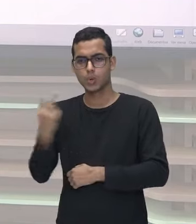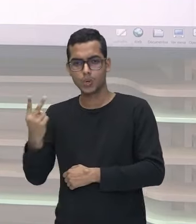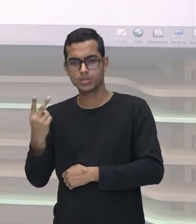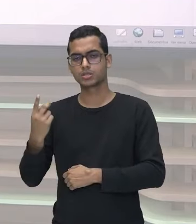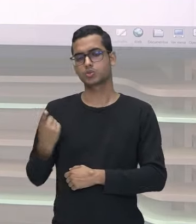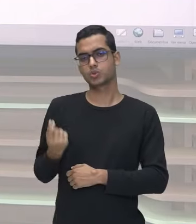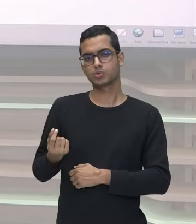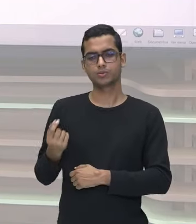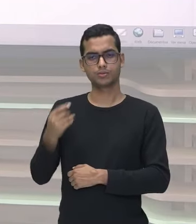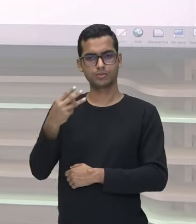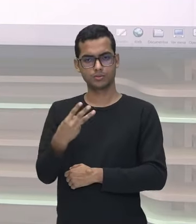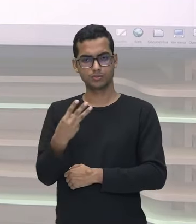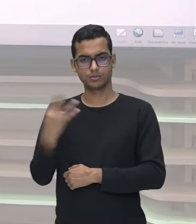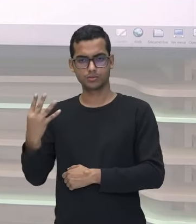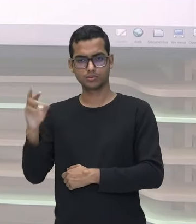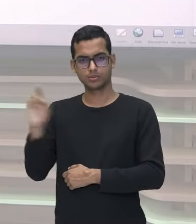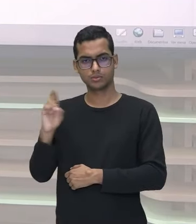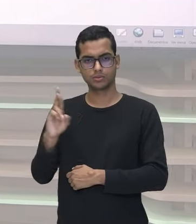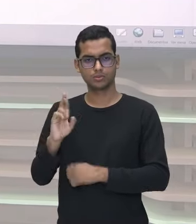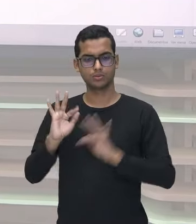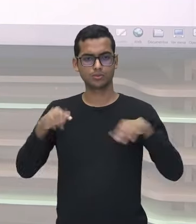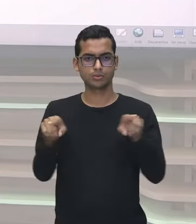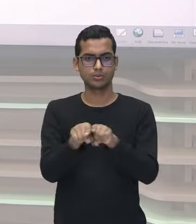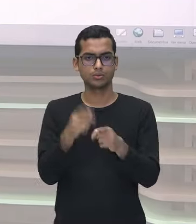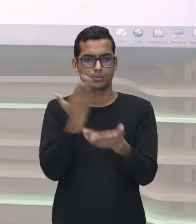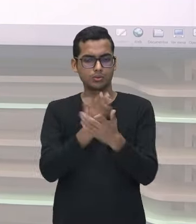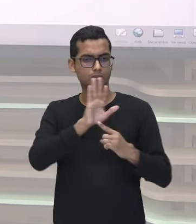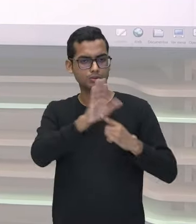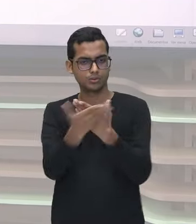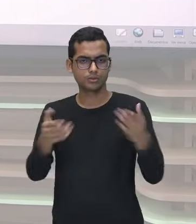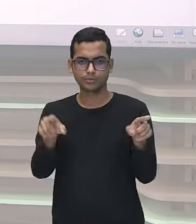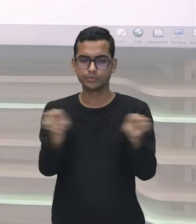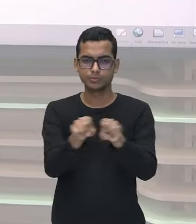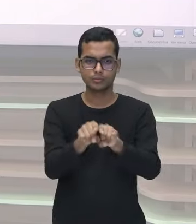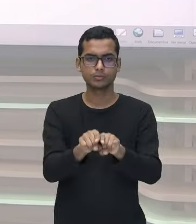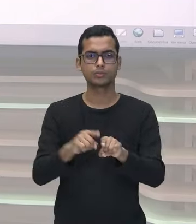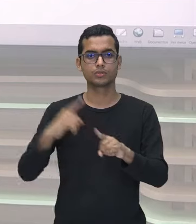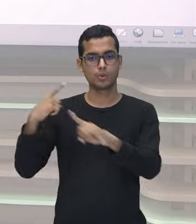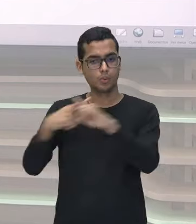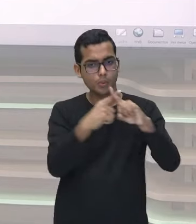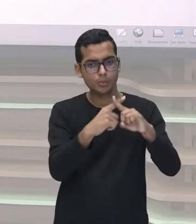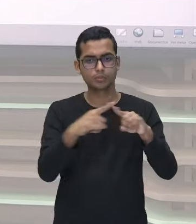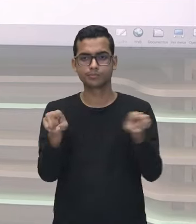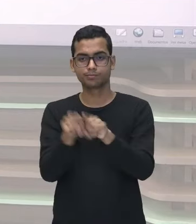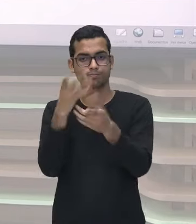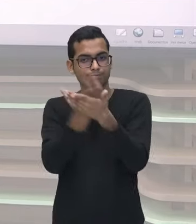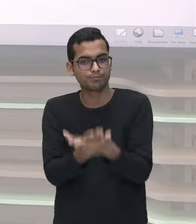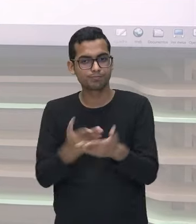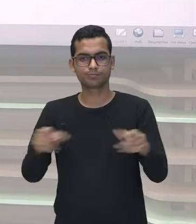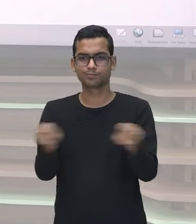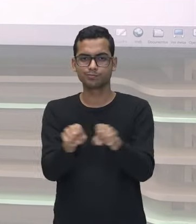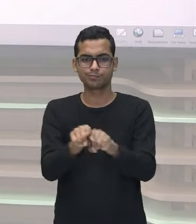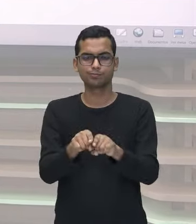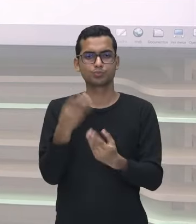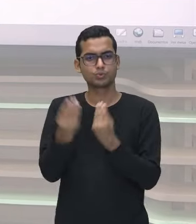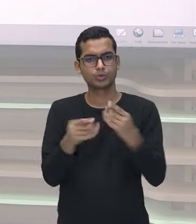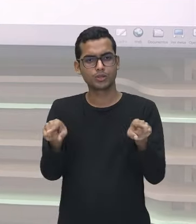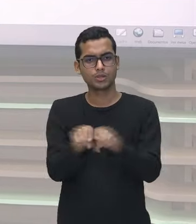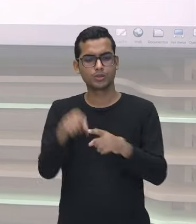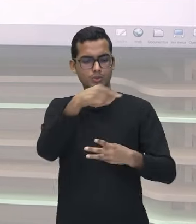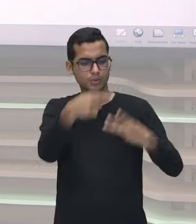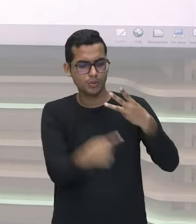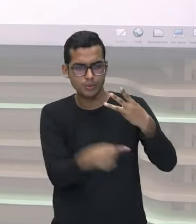34. Beleza, pessoal? Foi isso que eu tinha para trazer para vocês sobre multiplicação nesta aula, né? As 3